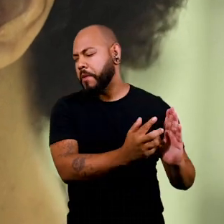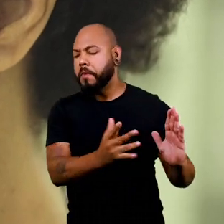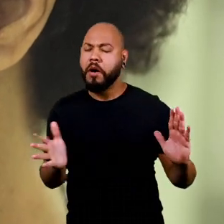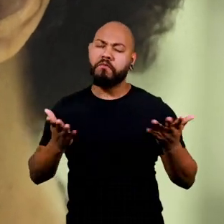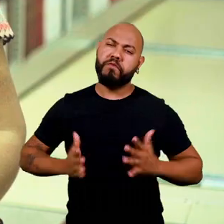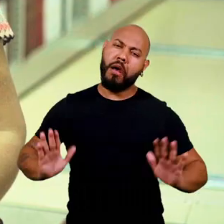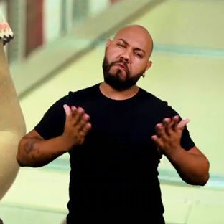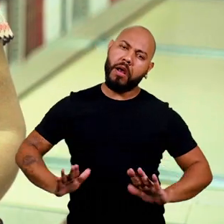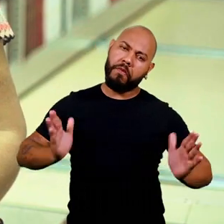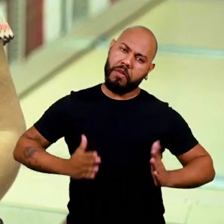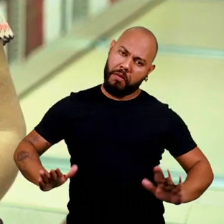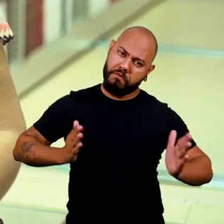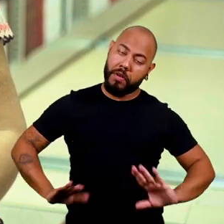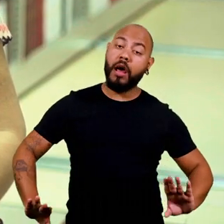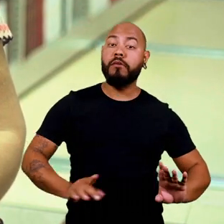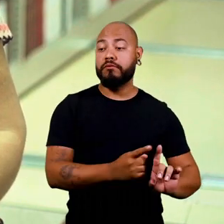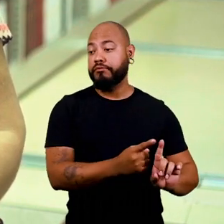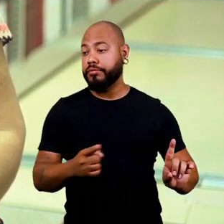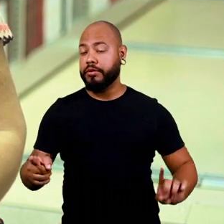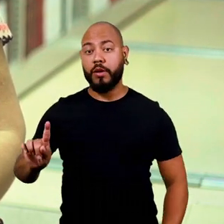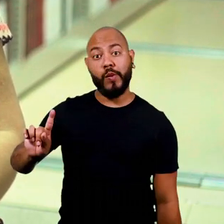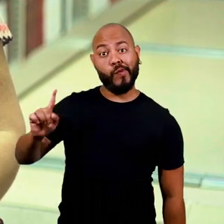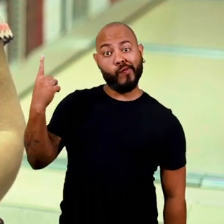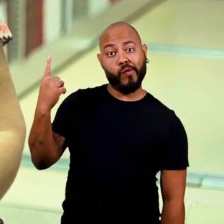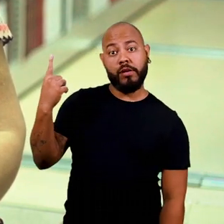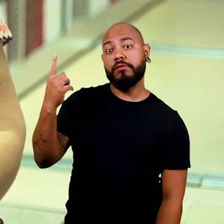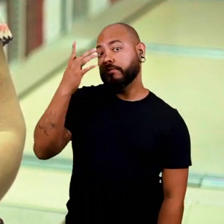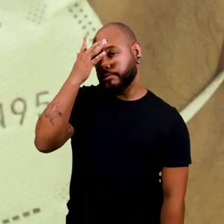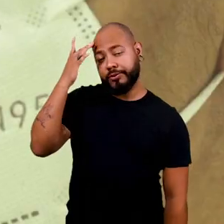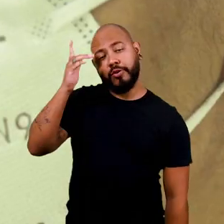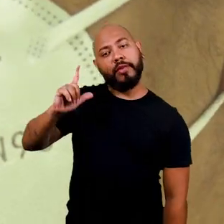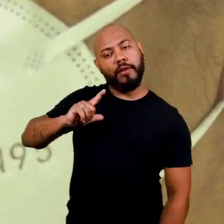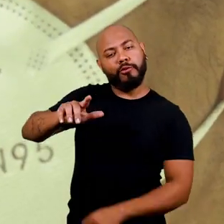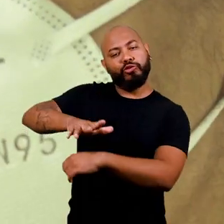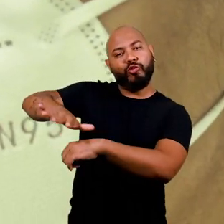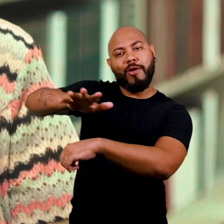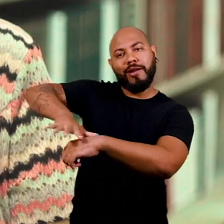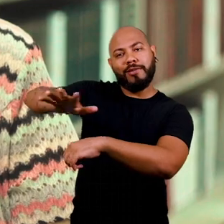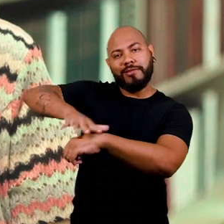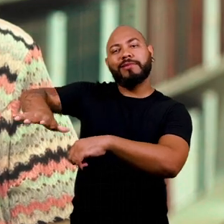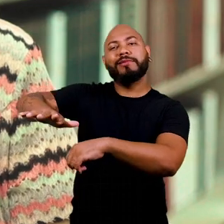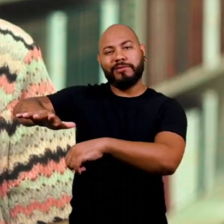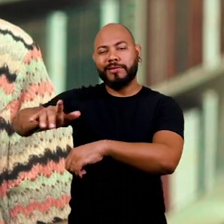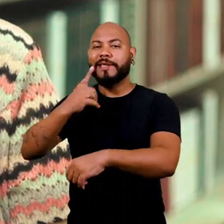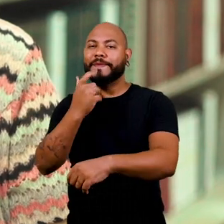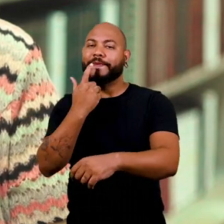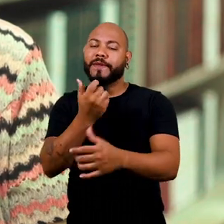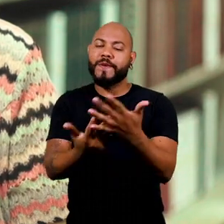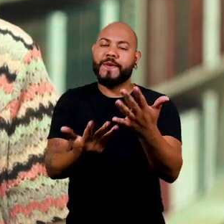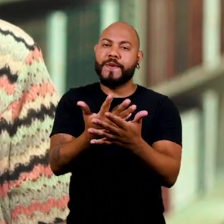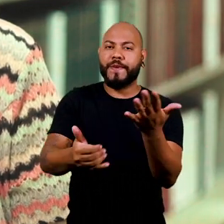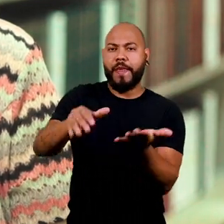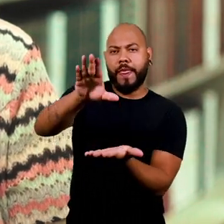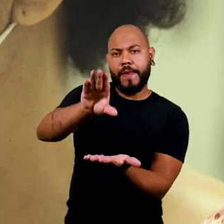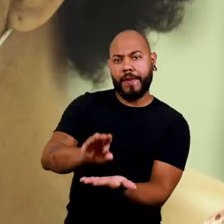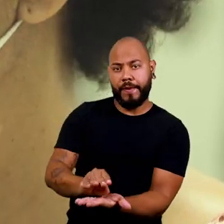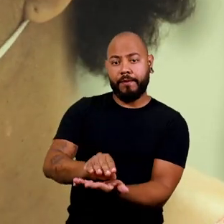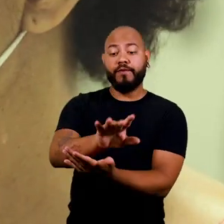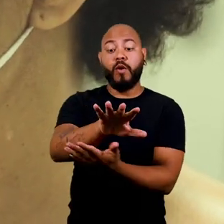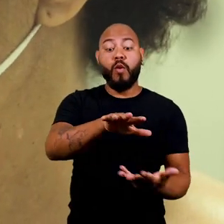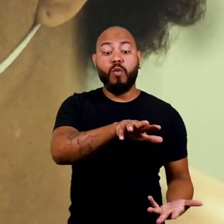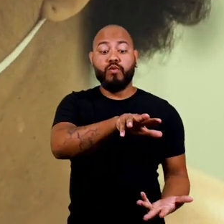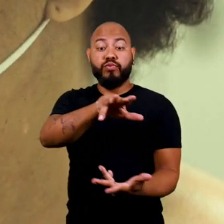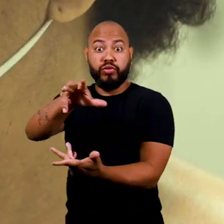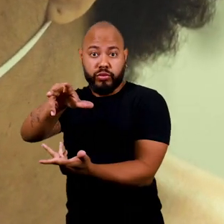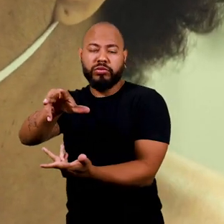640 nascimentos, você tem uma pessoa com doença falciforme. Nós temos uma prevalência mundial elevada